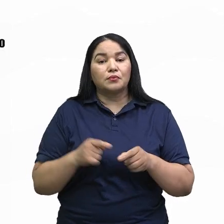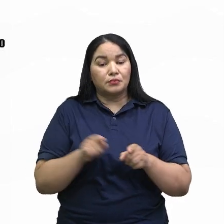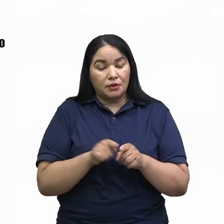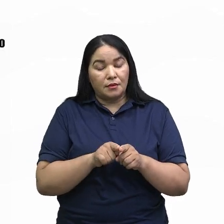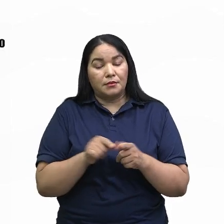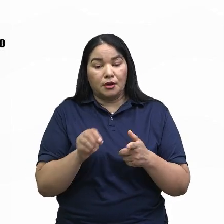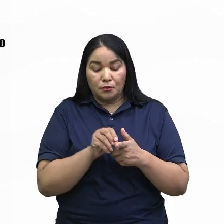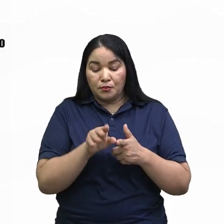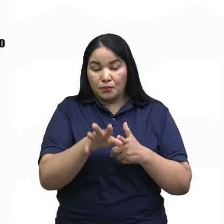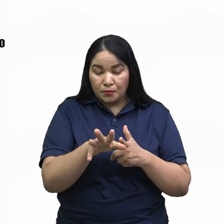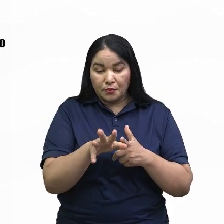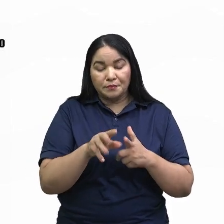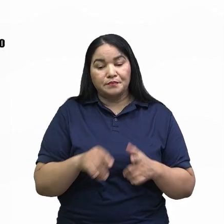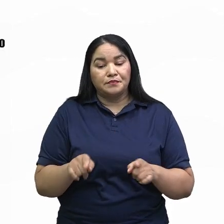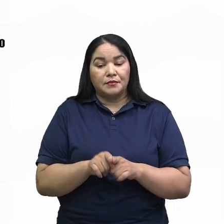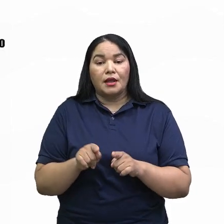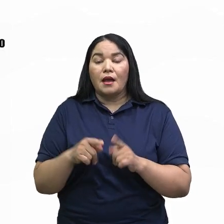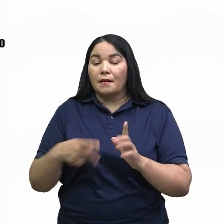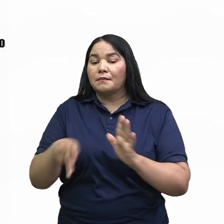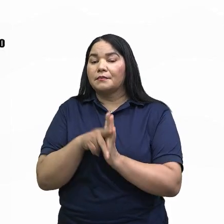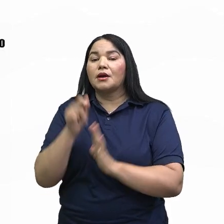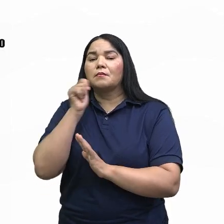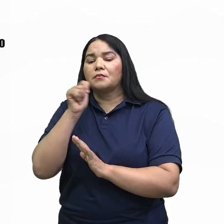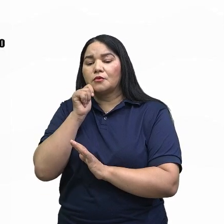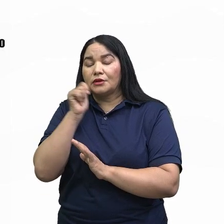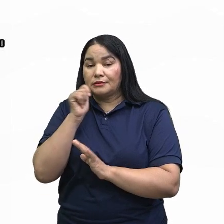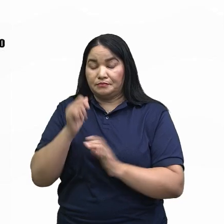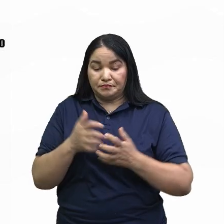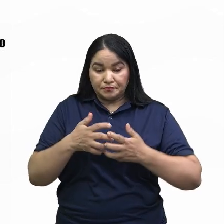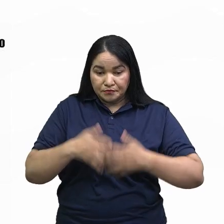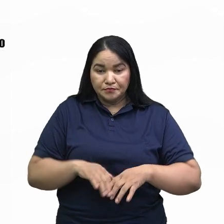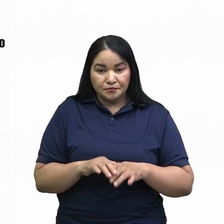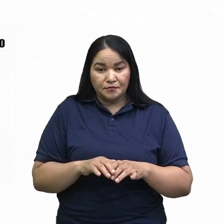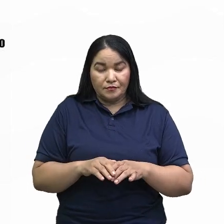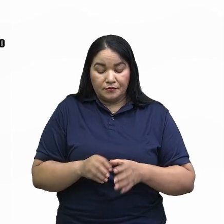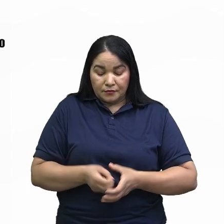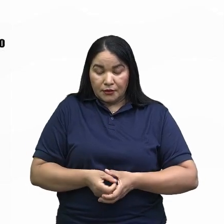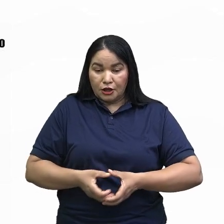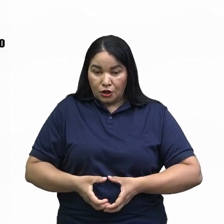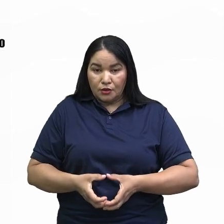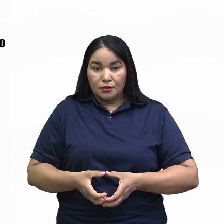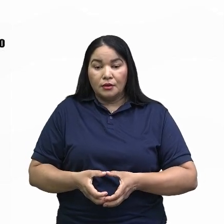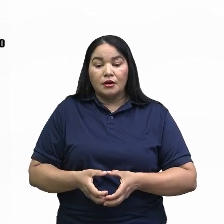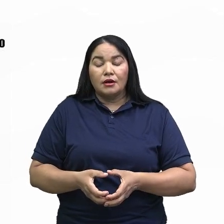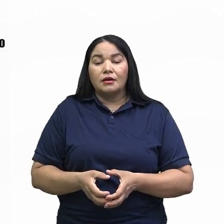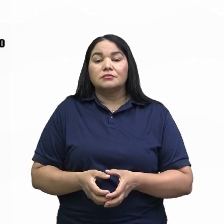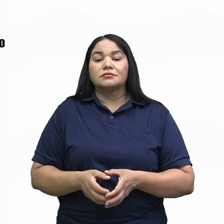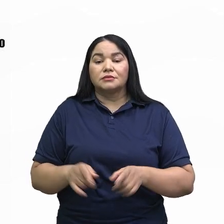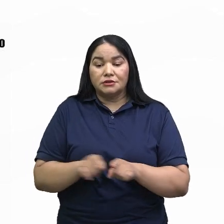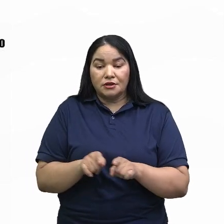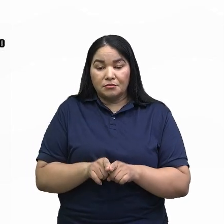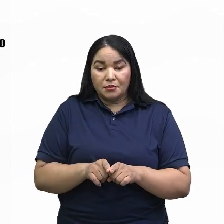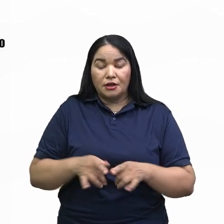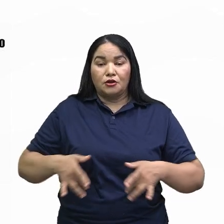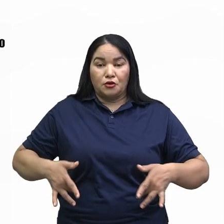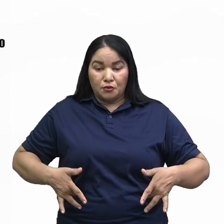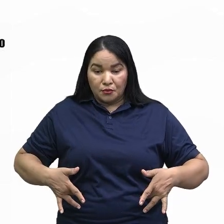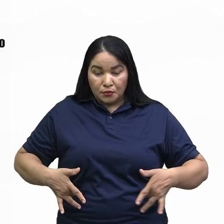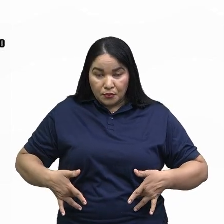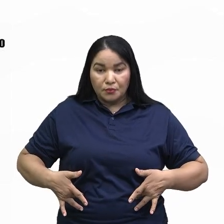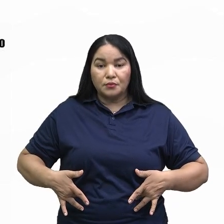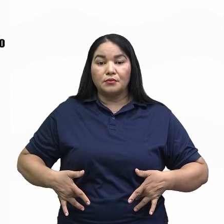No caso da mulher, né, no sistema urinário feminino, a gente observa o mesmo esquema. O